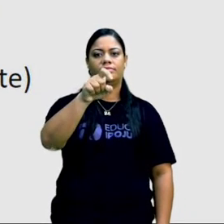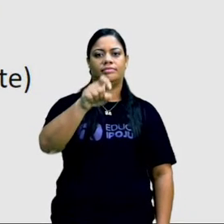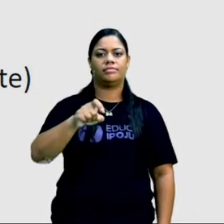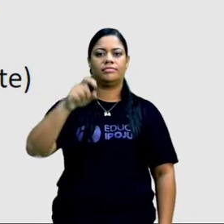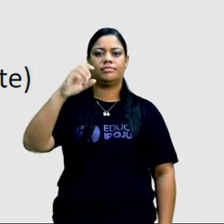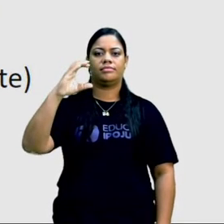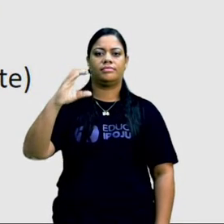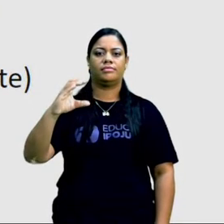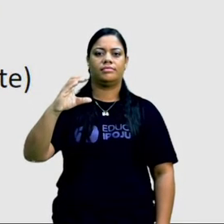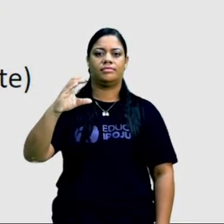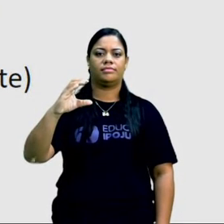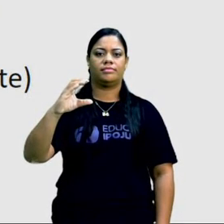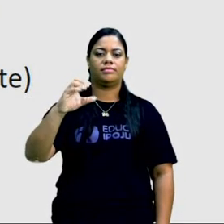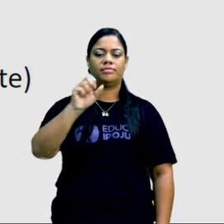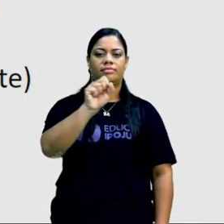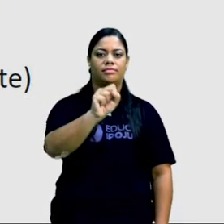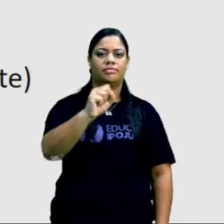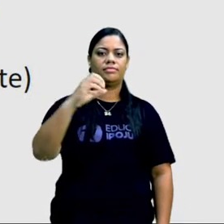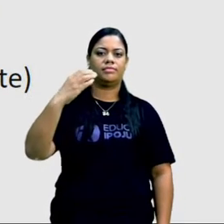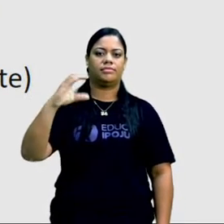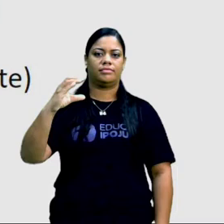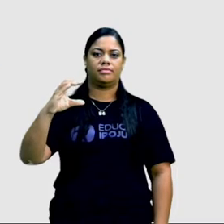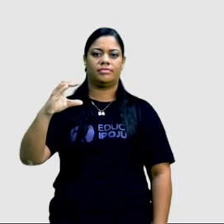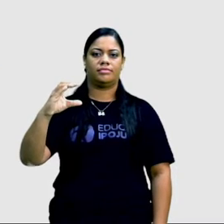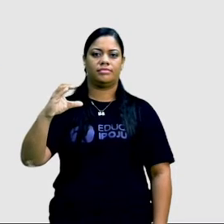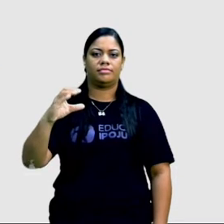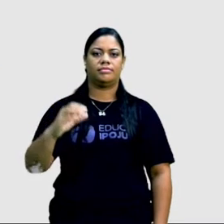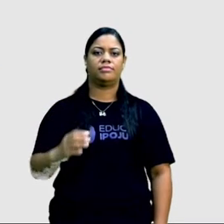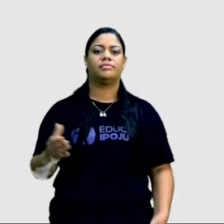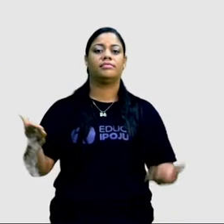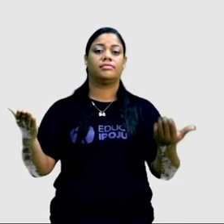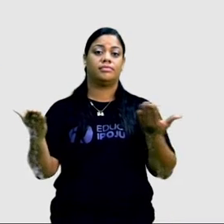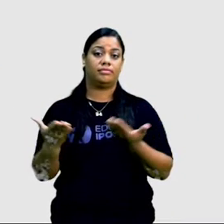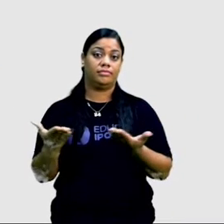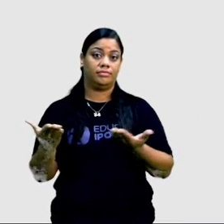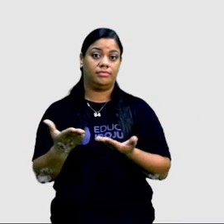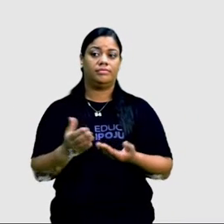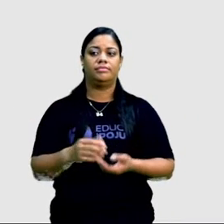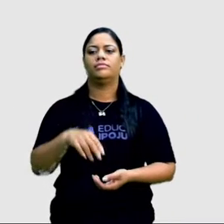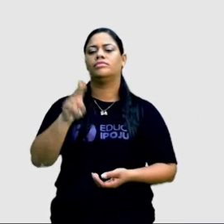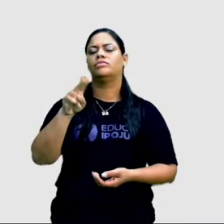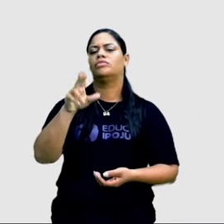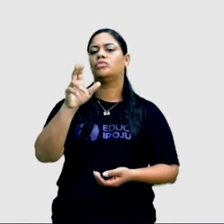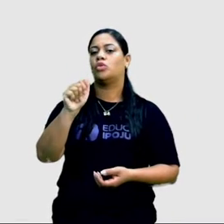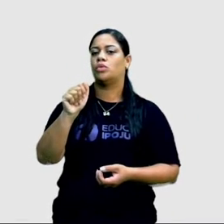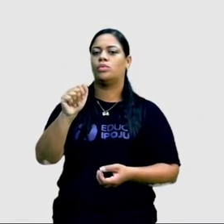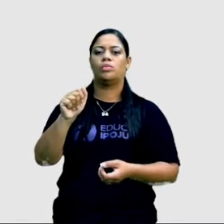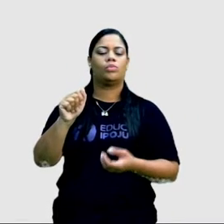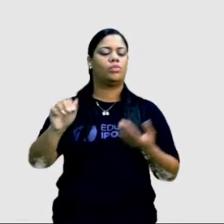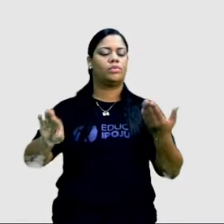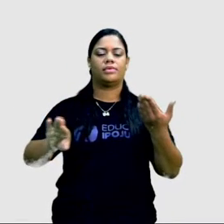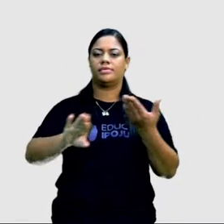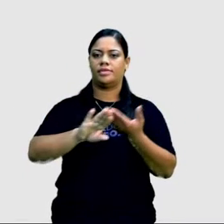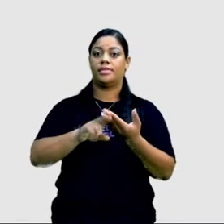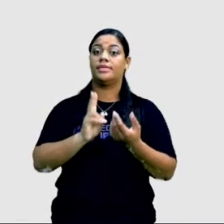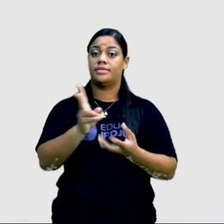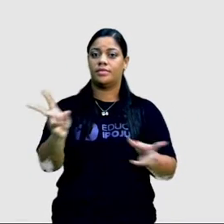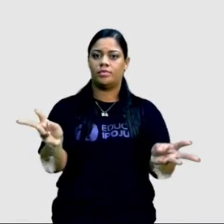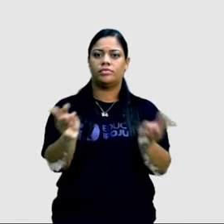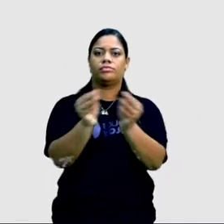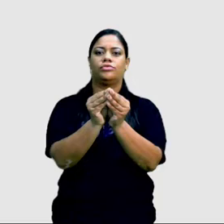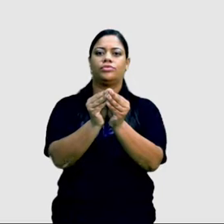XC e SC cedilha. Agora, nunca se separam os